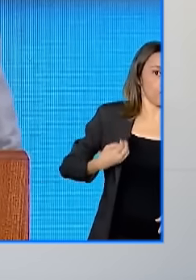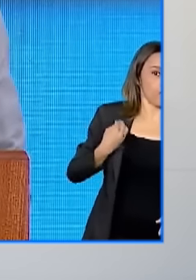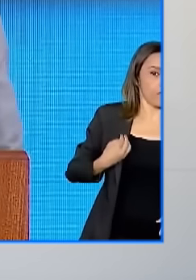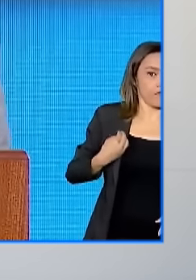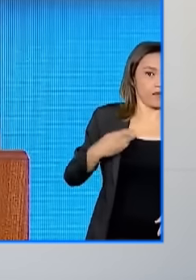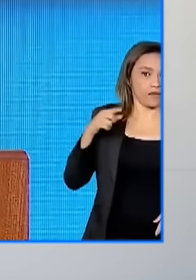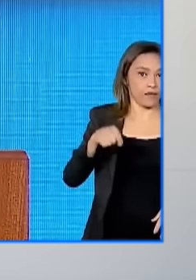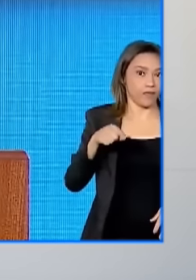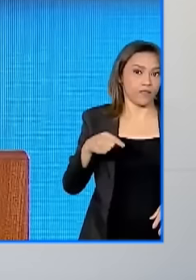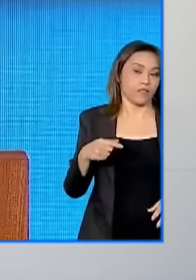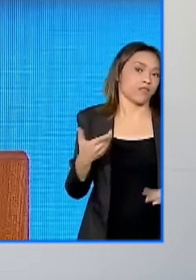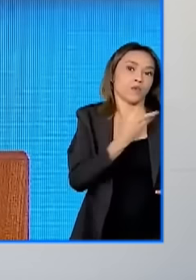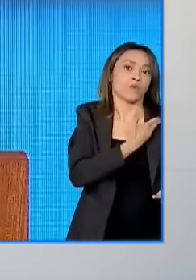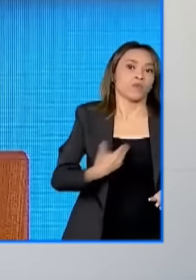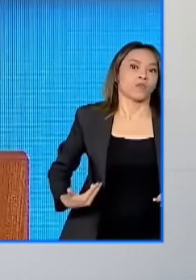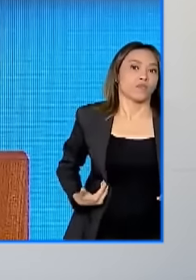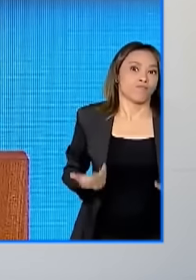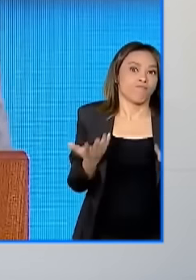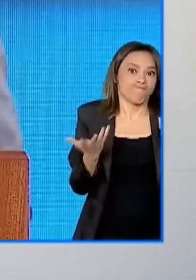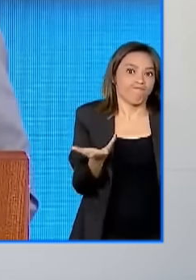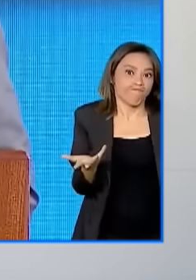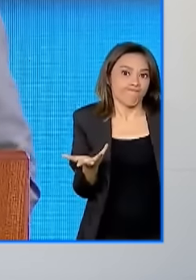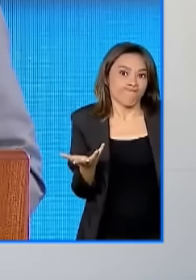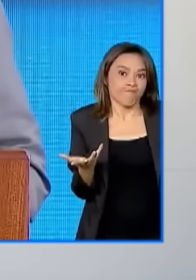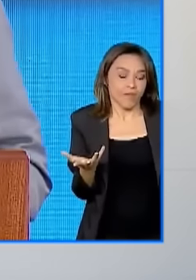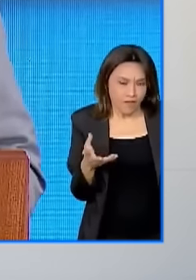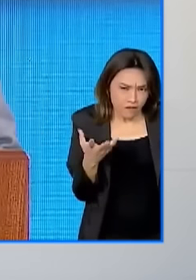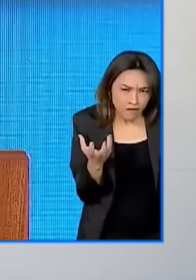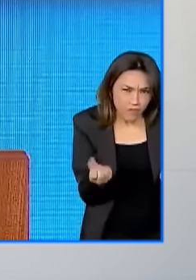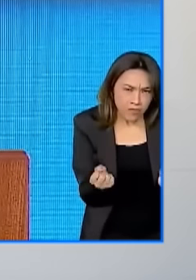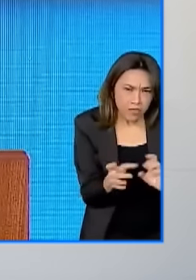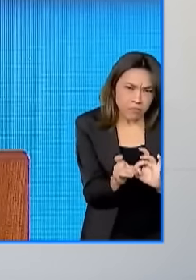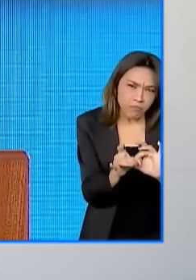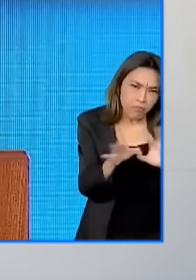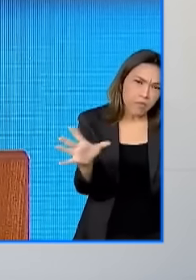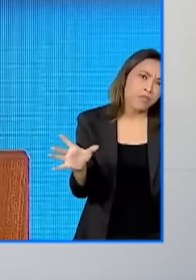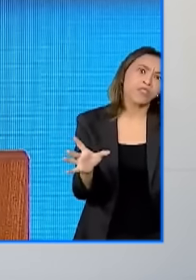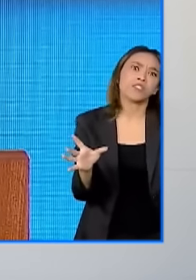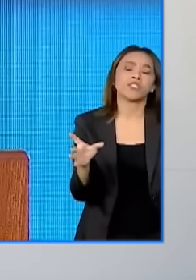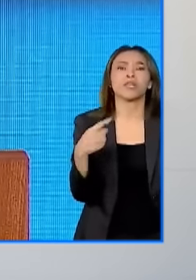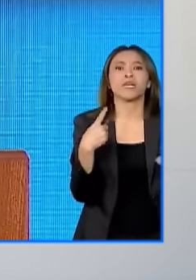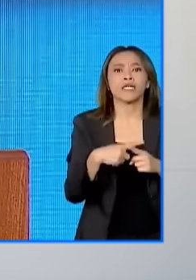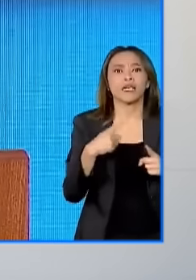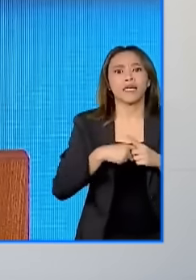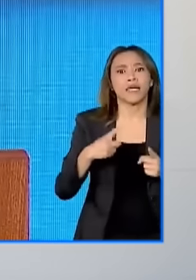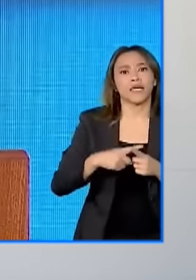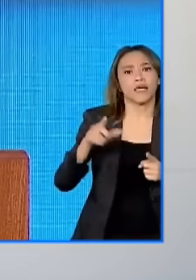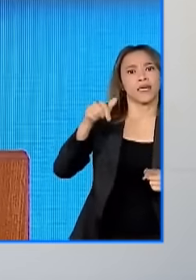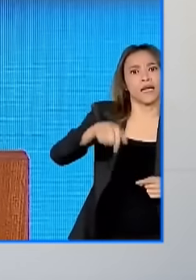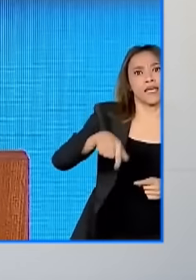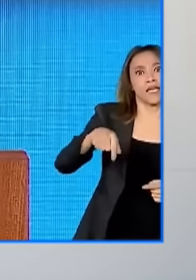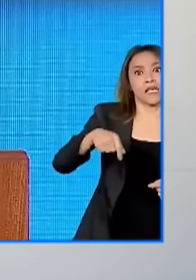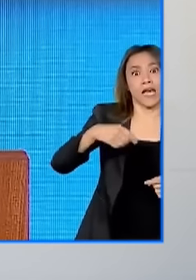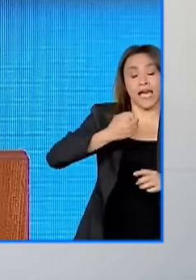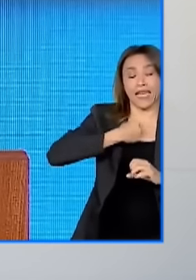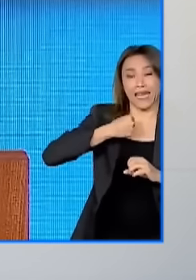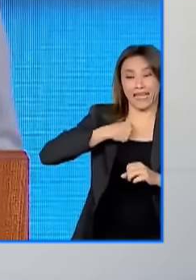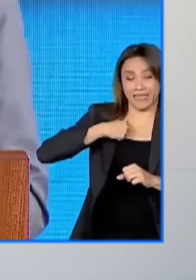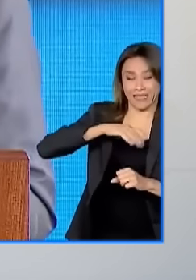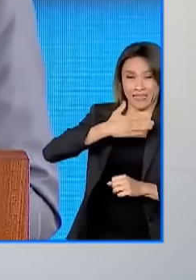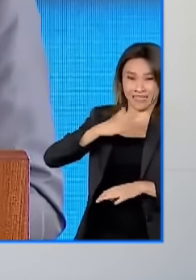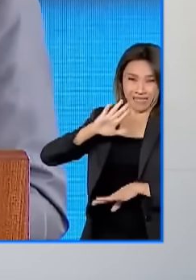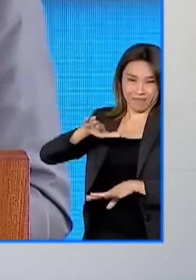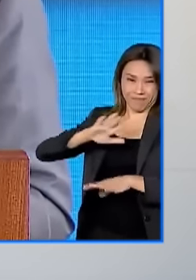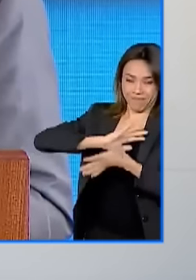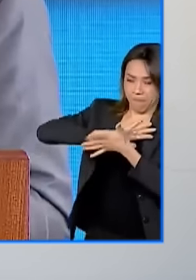Havia expectativa ali de Orlando Silva, o deputado federal, que era o relator do projeto na Câmara, de retomar esse debate. Mas não. Ontem,